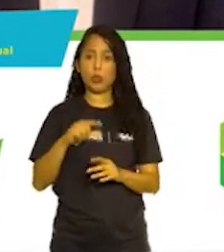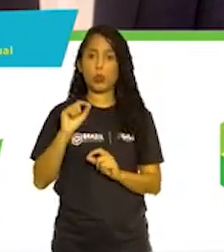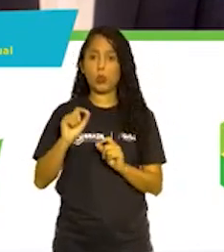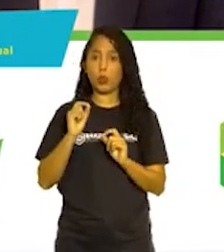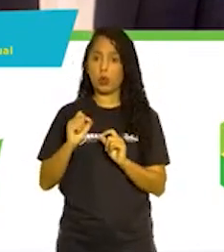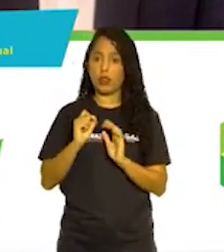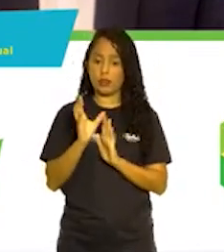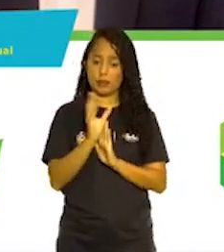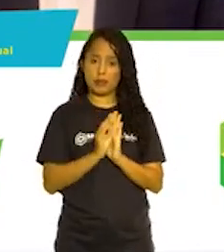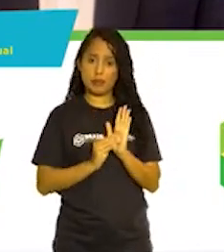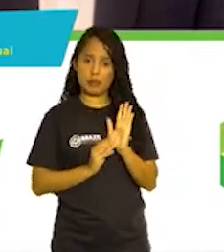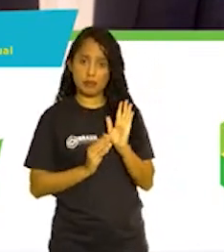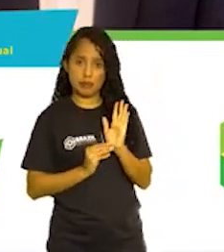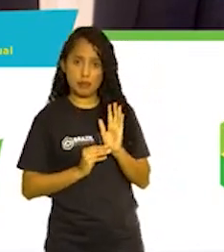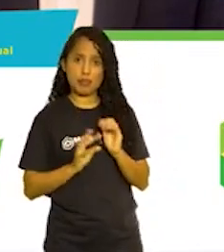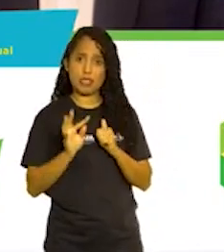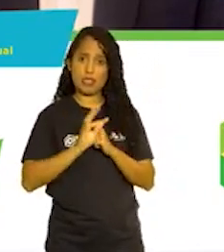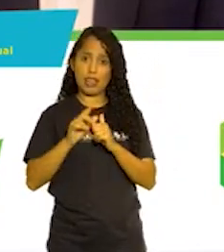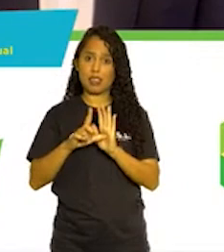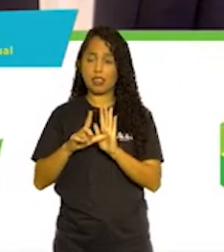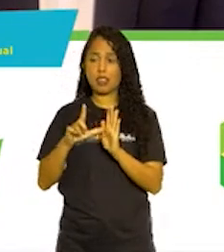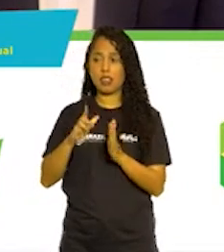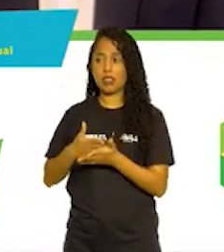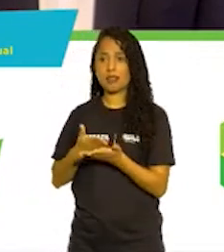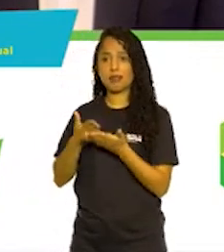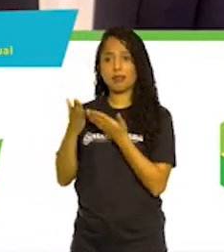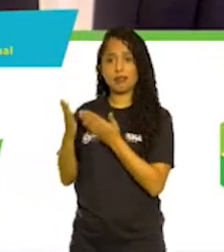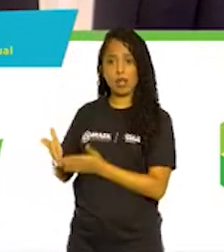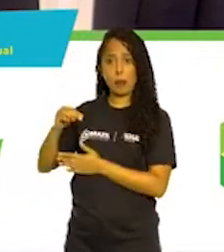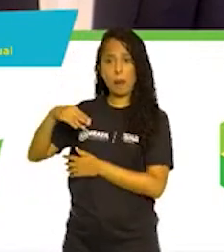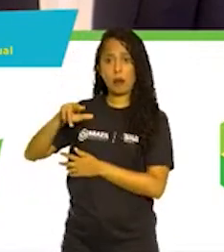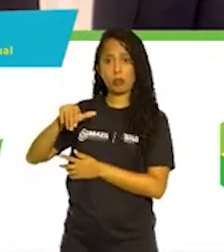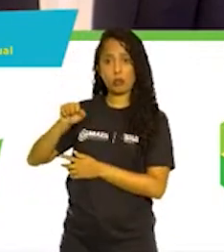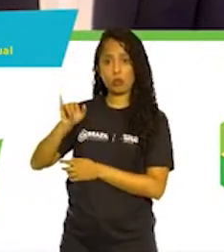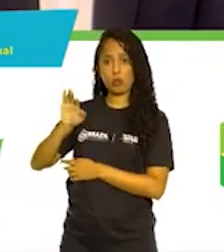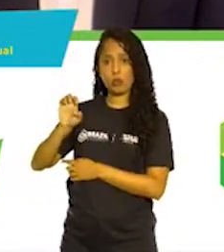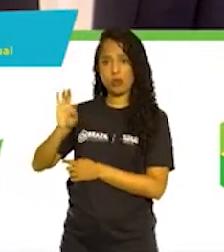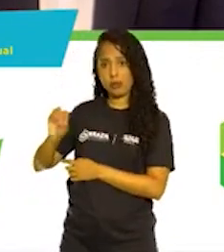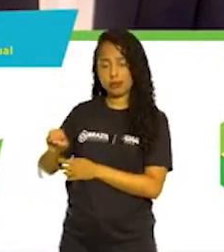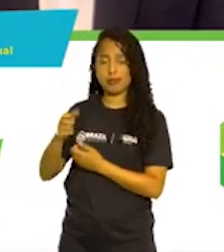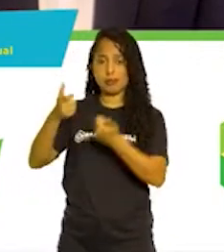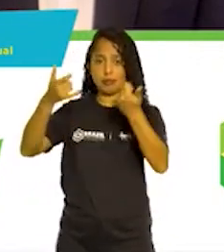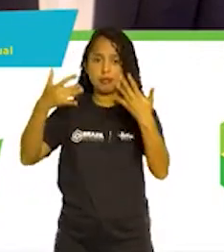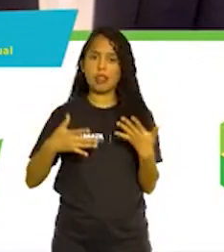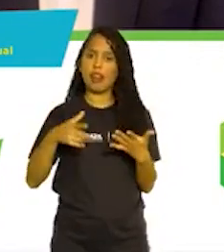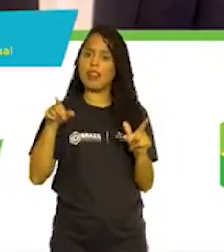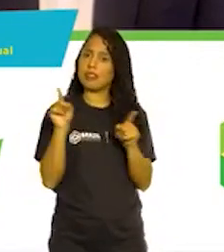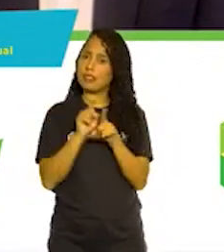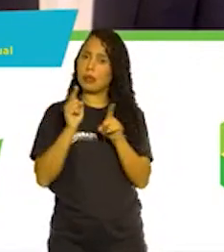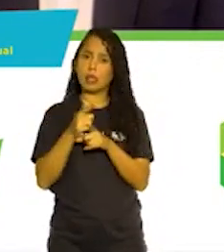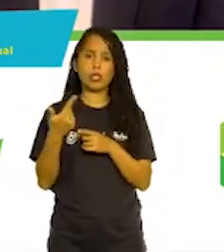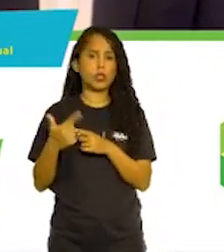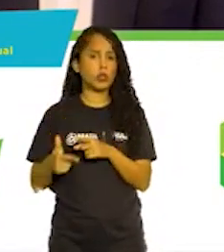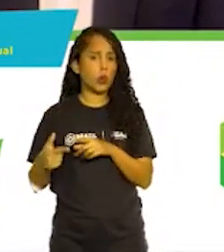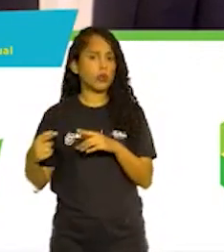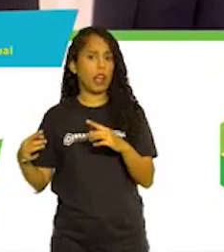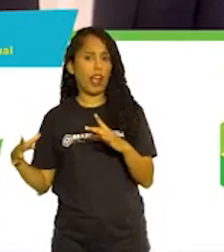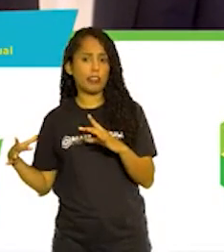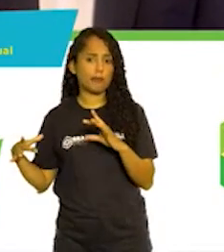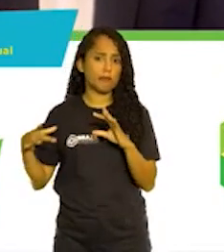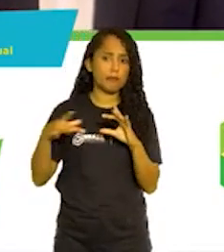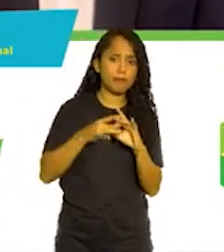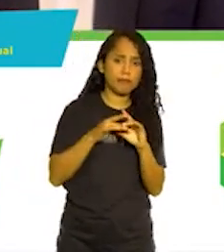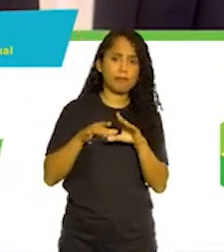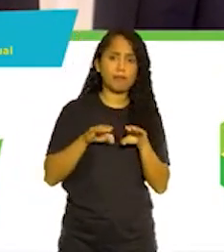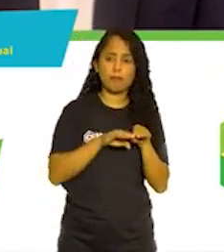que o Mansueto tão bem nos explicou em relação aos desequilíbrios, ele também não está alinhado com o